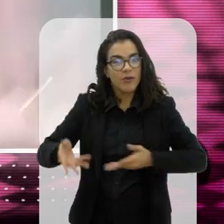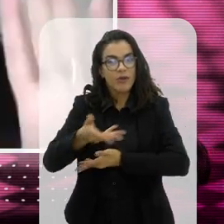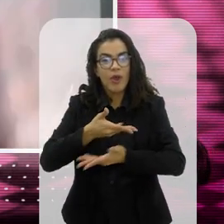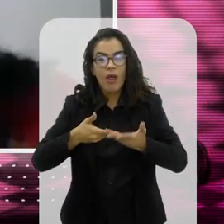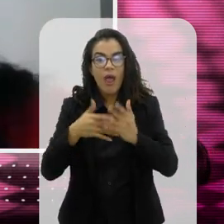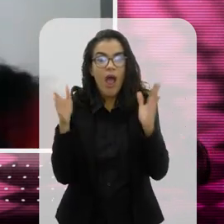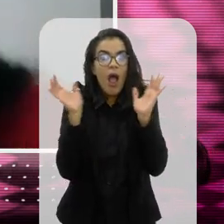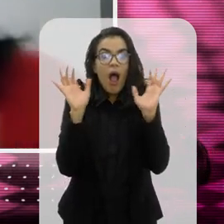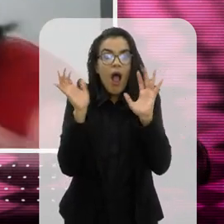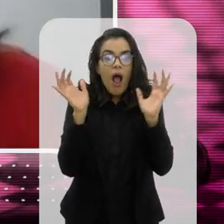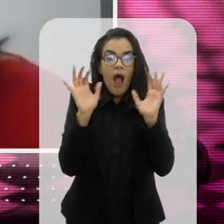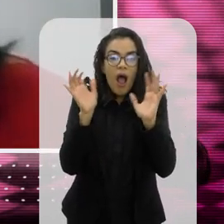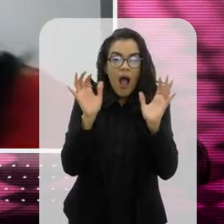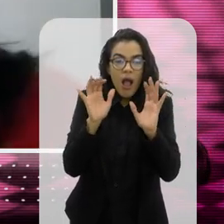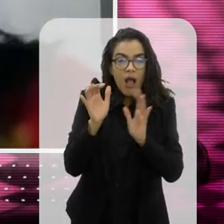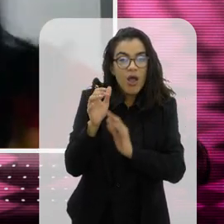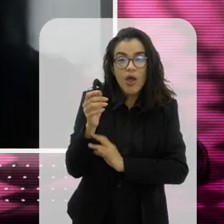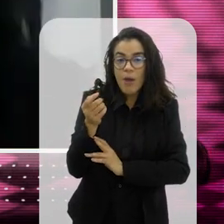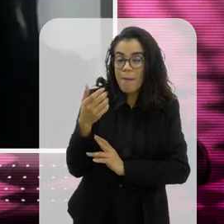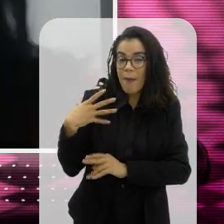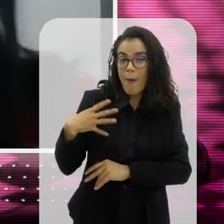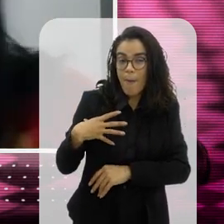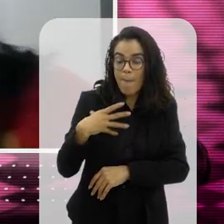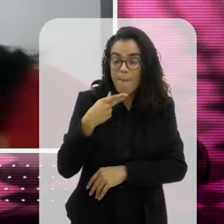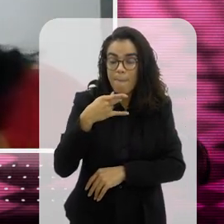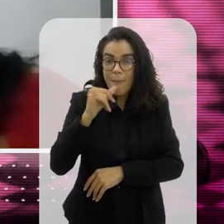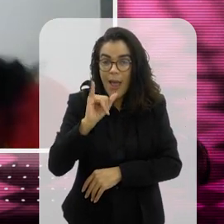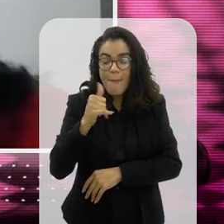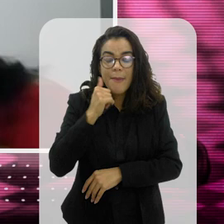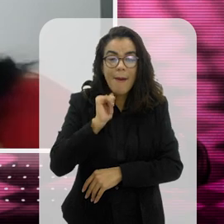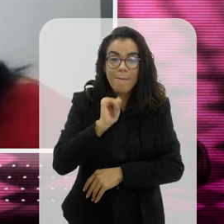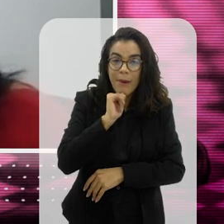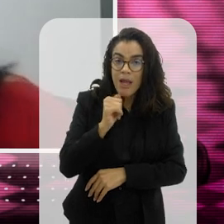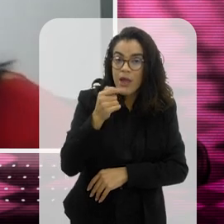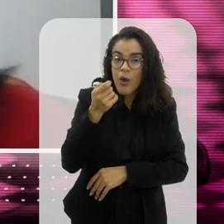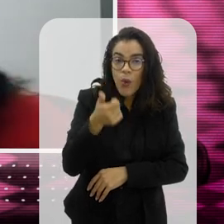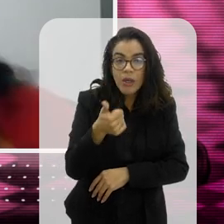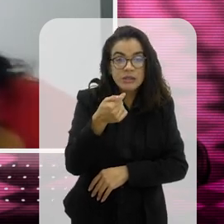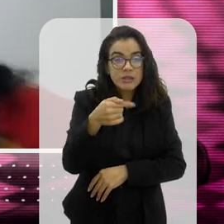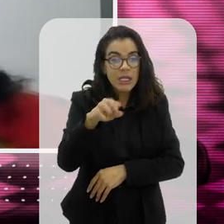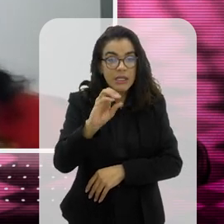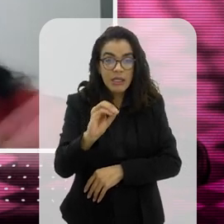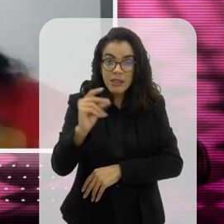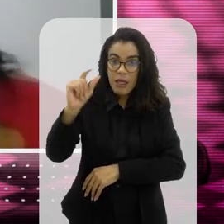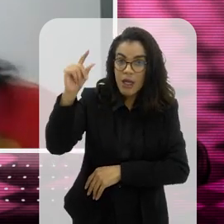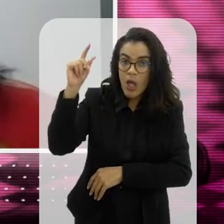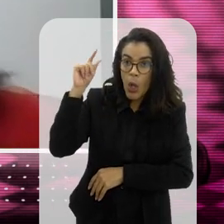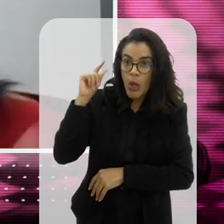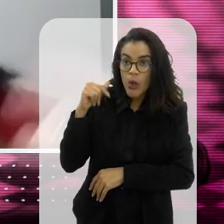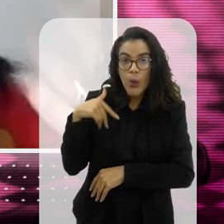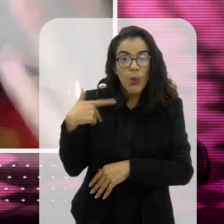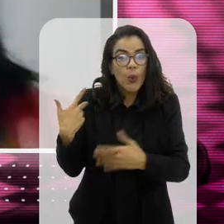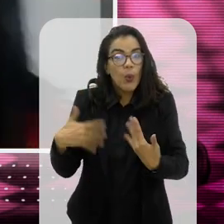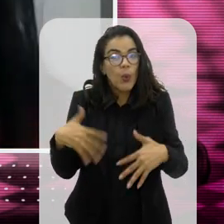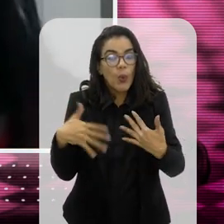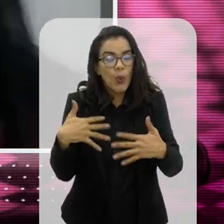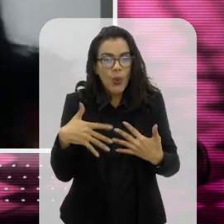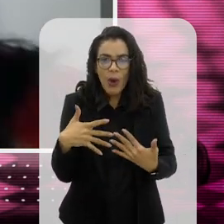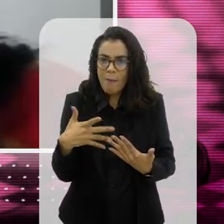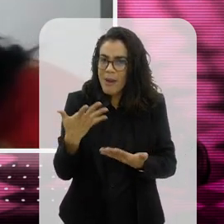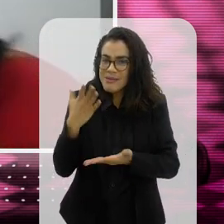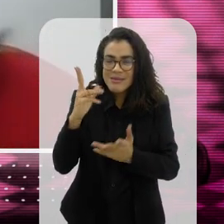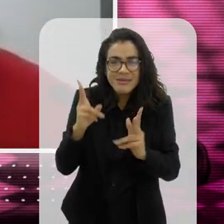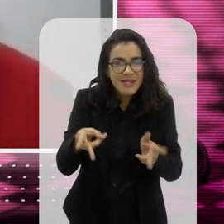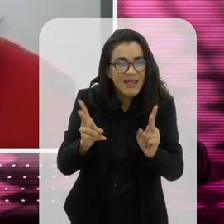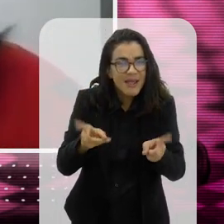Uma coisa assim, ó, escandalosa. Eles estão com quase 70 anos ali, beirando a casa dos 70, e era um homem que à época era à frente, né?